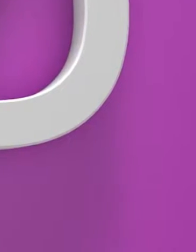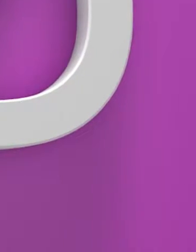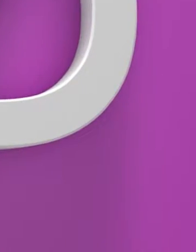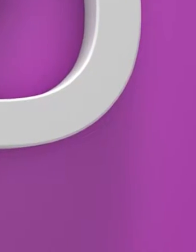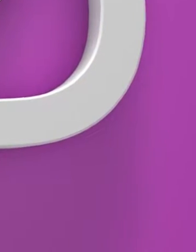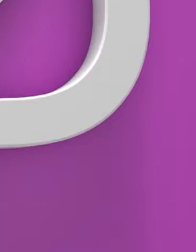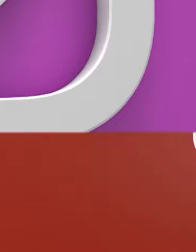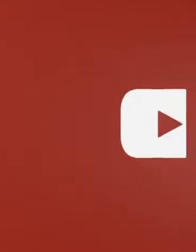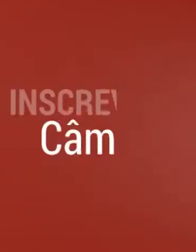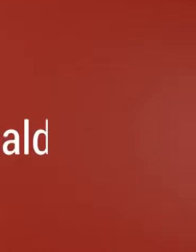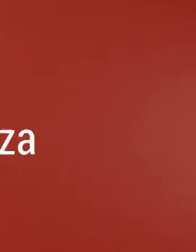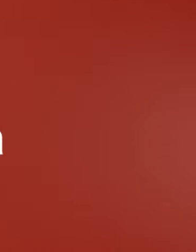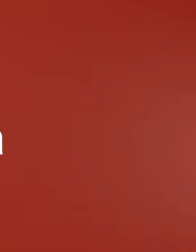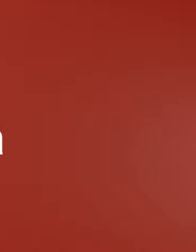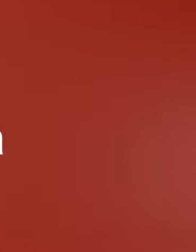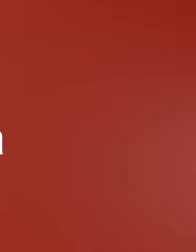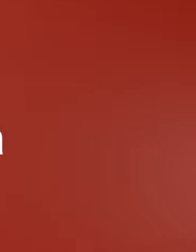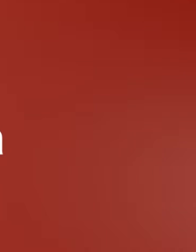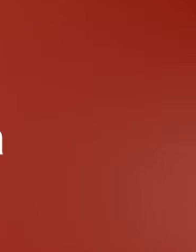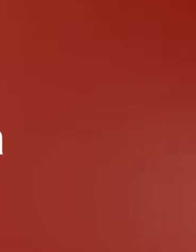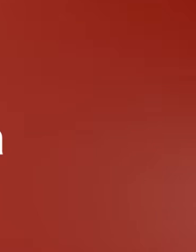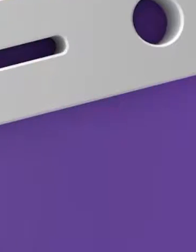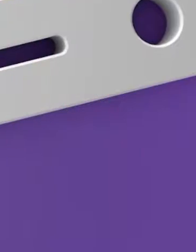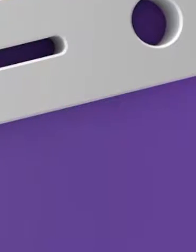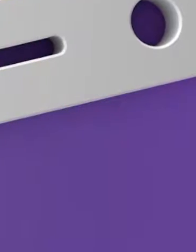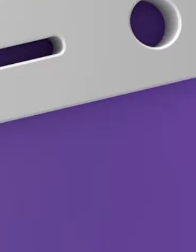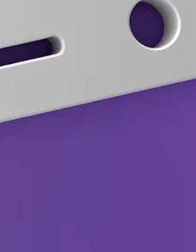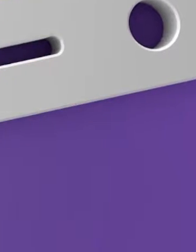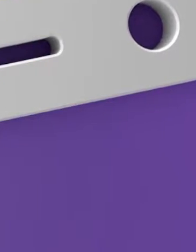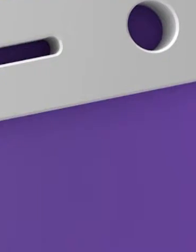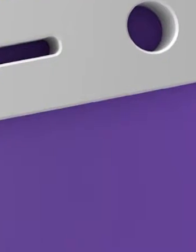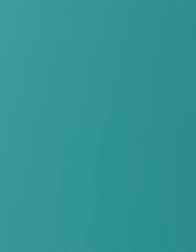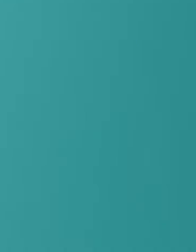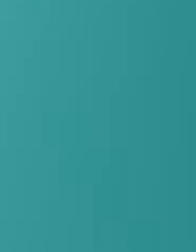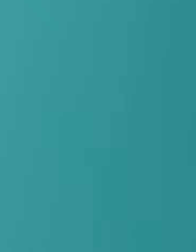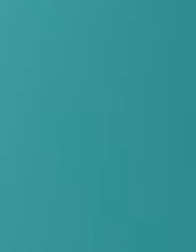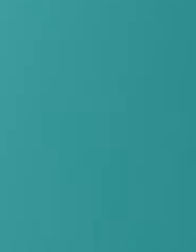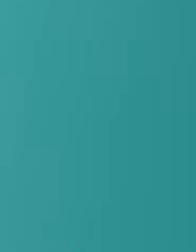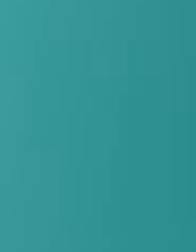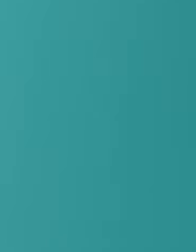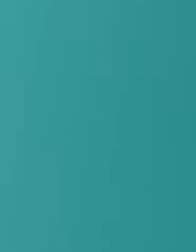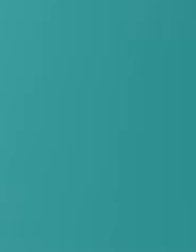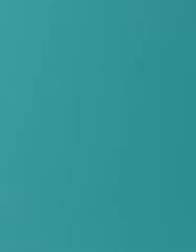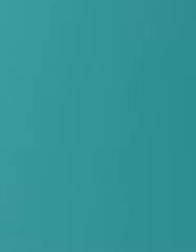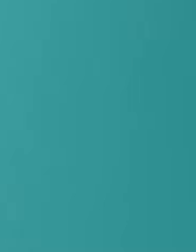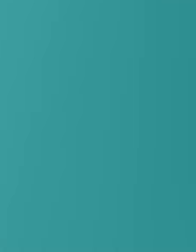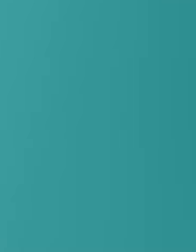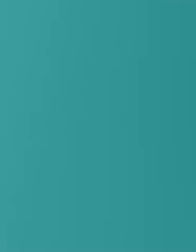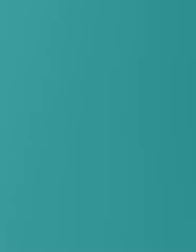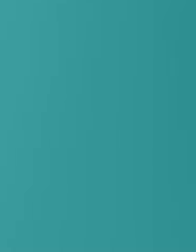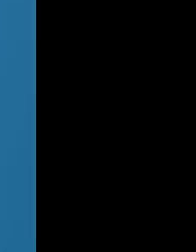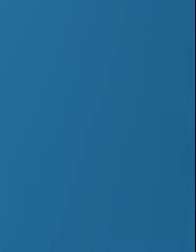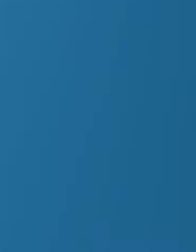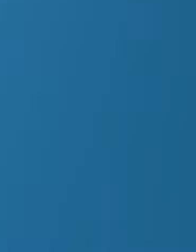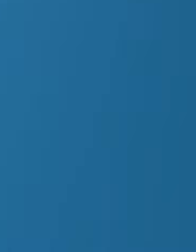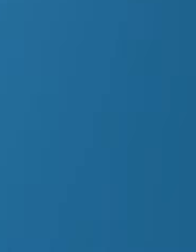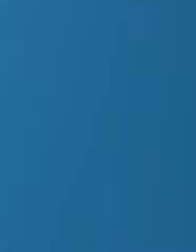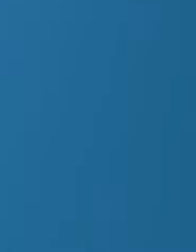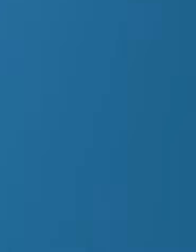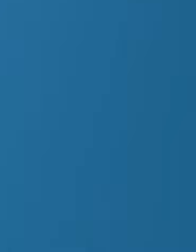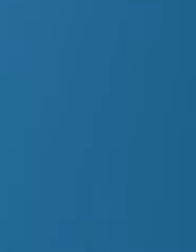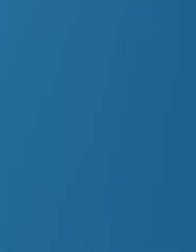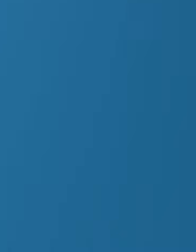Instagram, YouTube, TV Fortaleza e Rádio Fortaleza. Acesse,